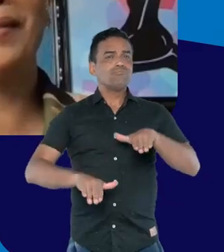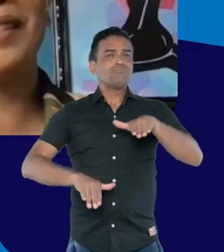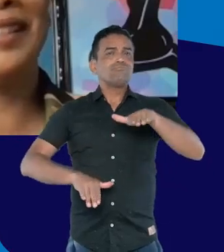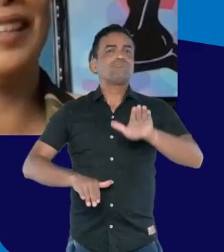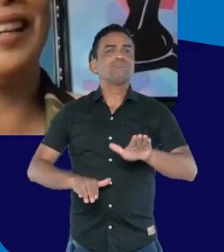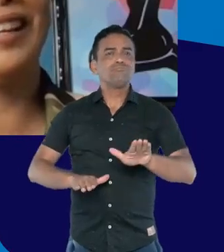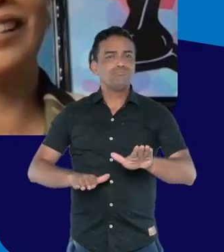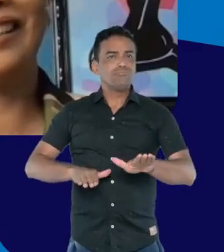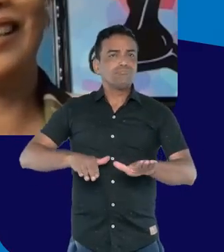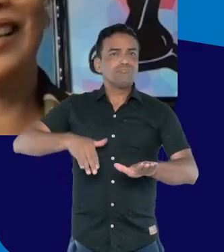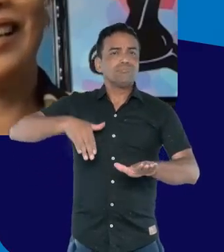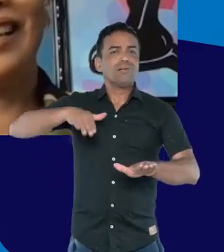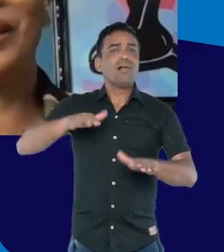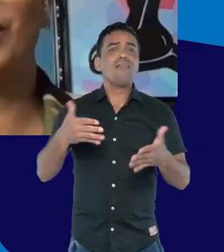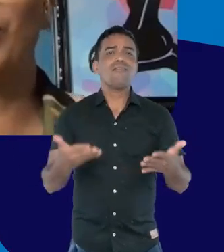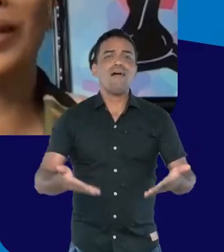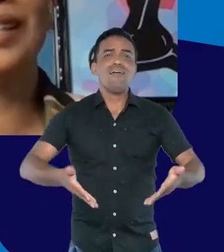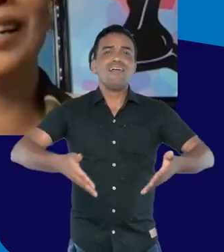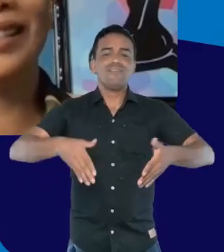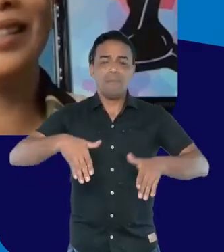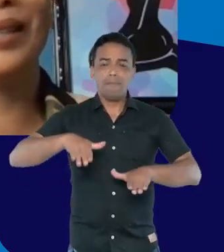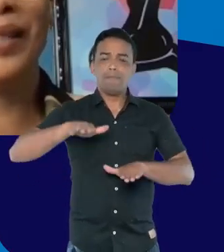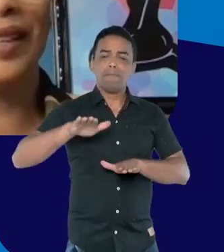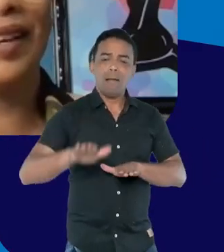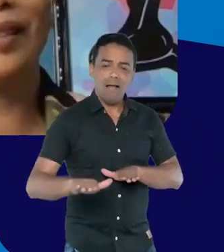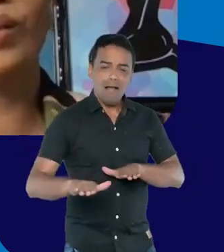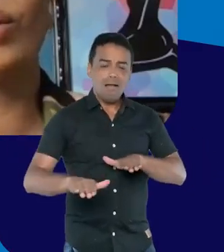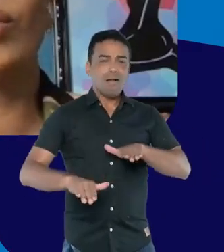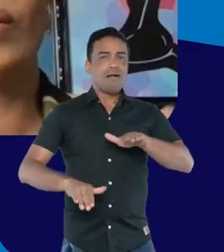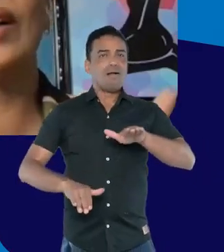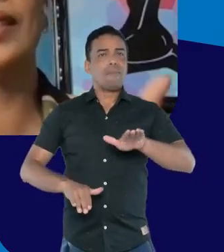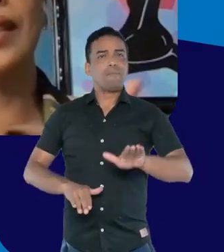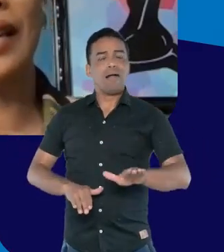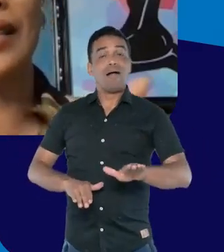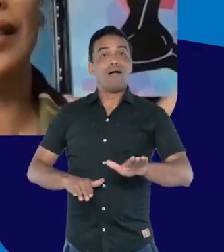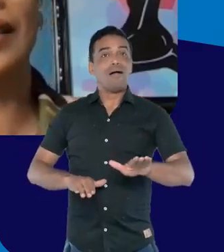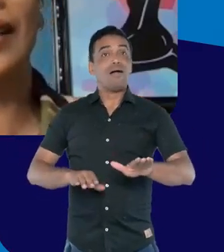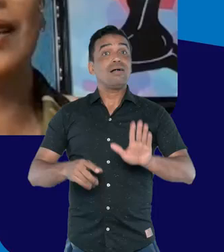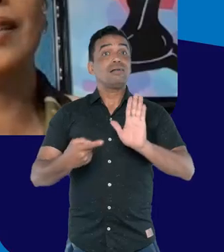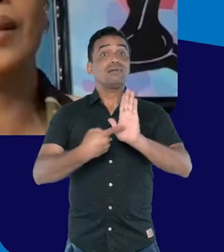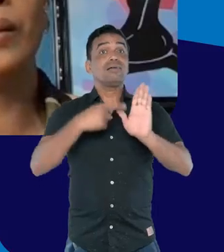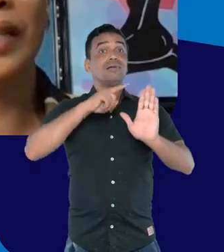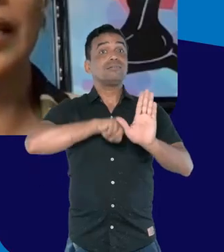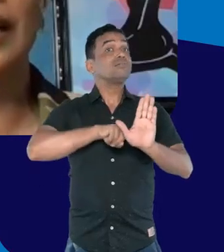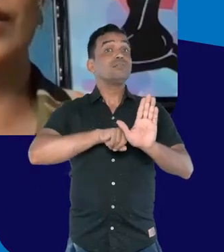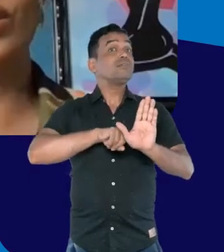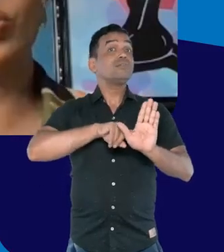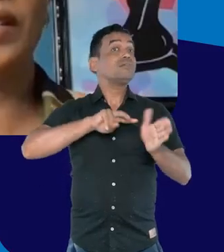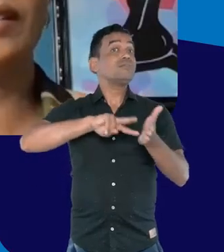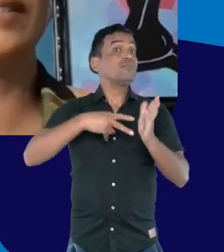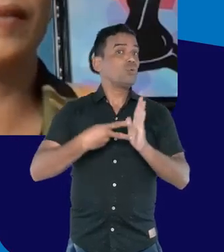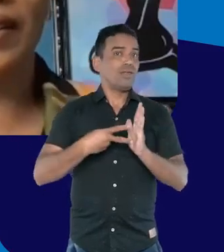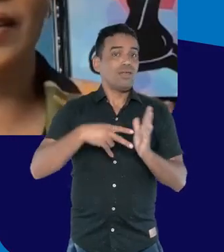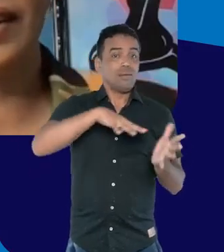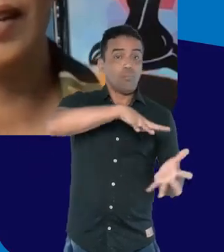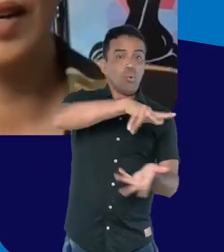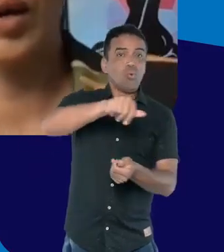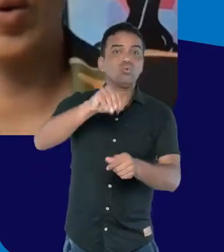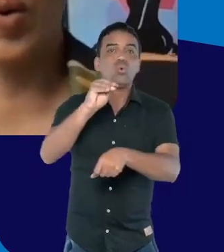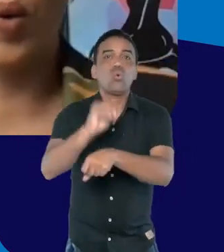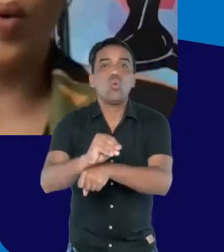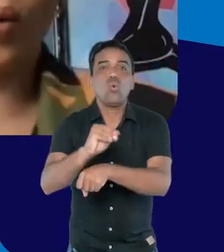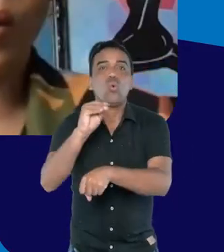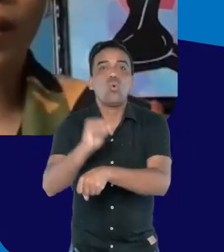pisar suave na terra é a gente cuidar dessa nossa casa comum, essa integração que a gente precisa